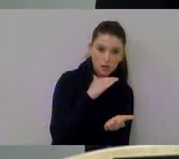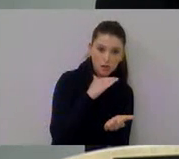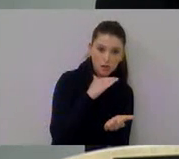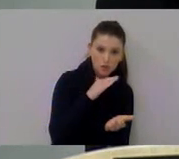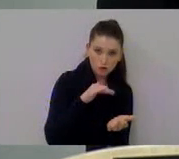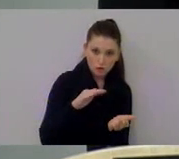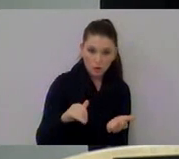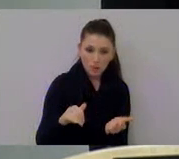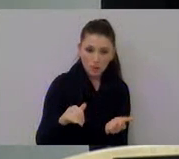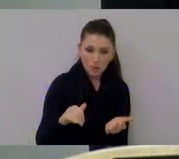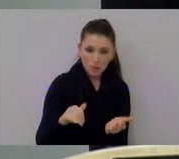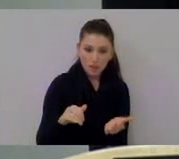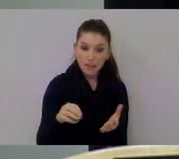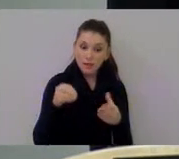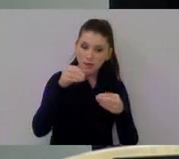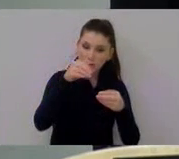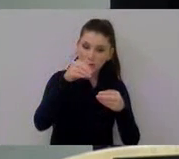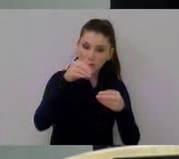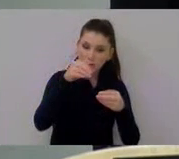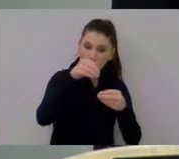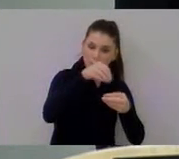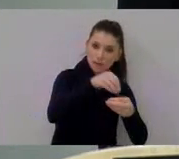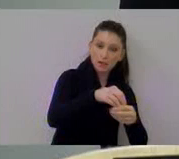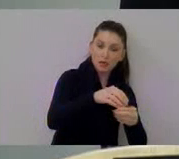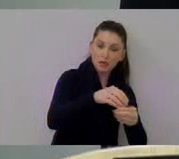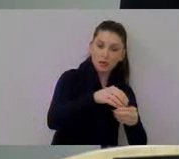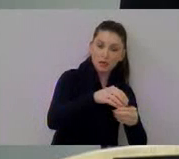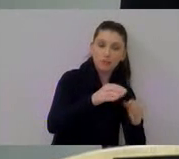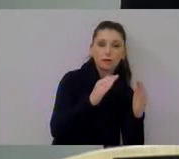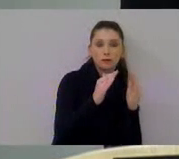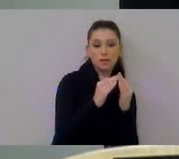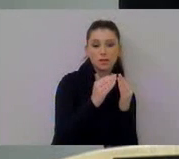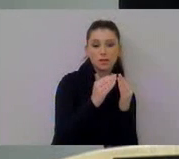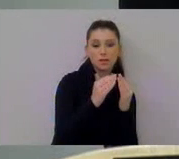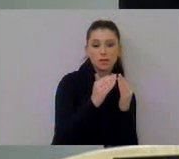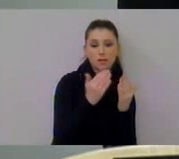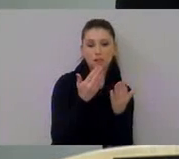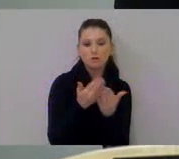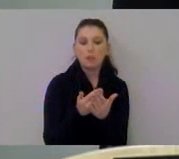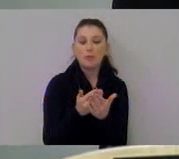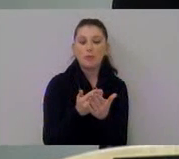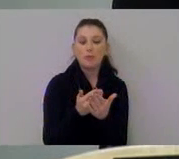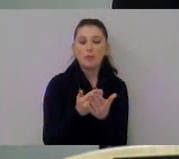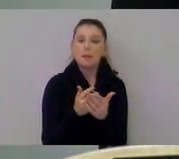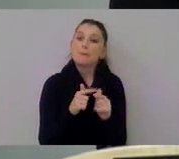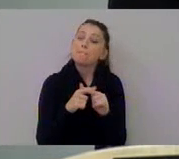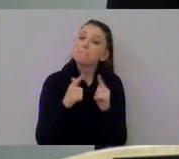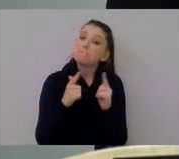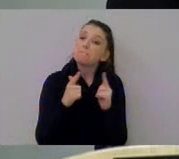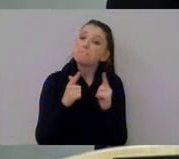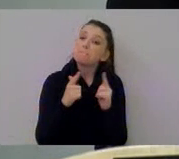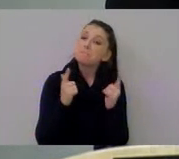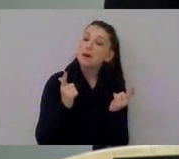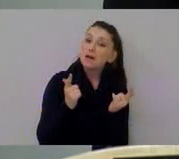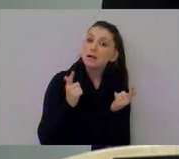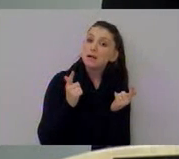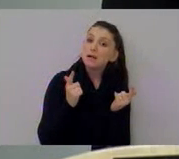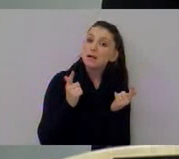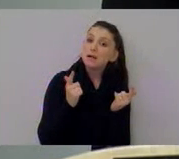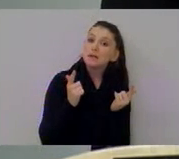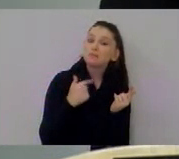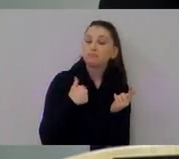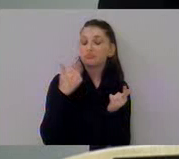escola, mas segundo informações, pelo que a gente tem acompanhado